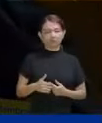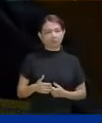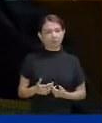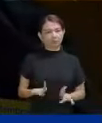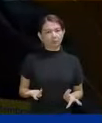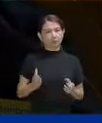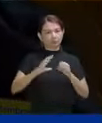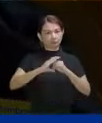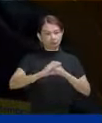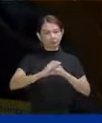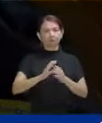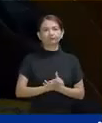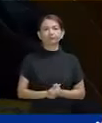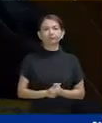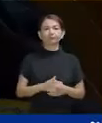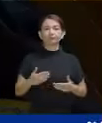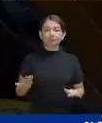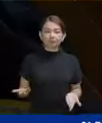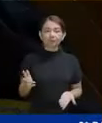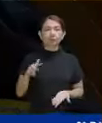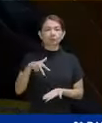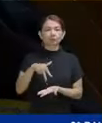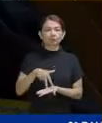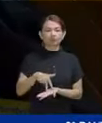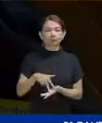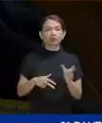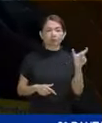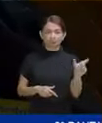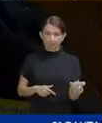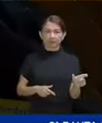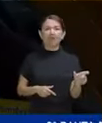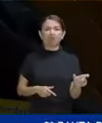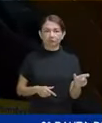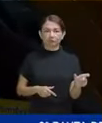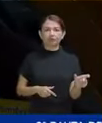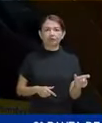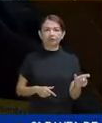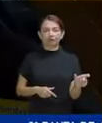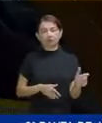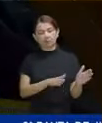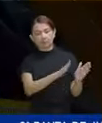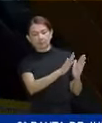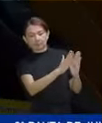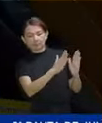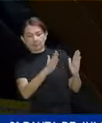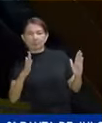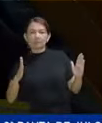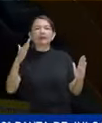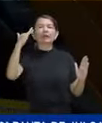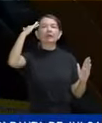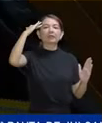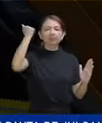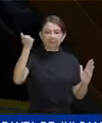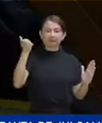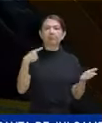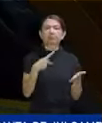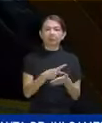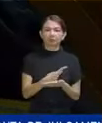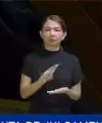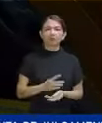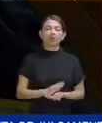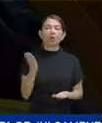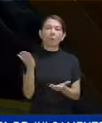aqui. E ainda a postura da parte aqui, até aqui demonstrada, mostra que teve ciência da existência dos